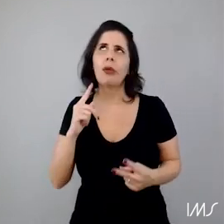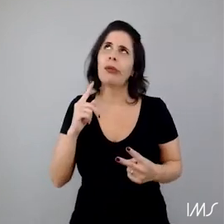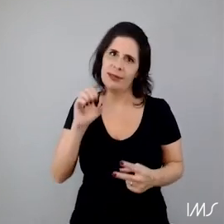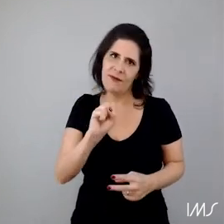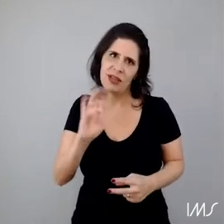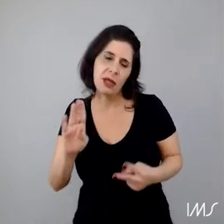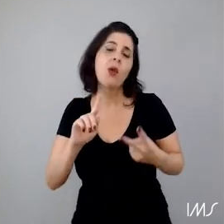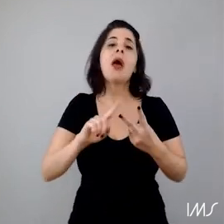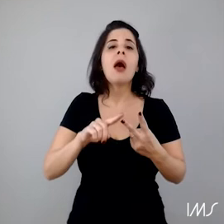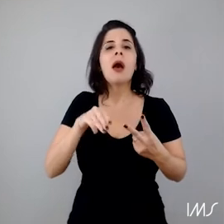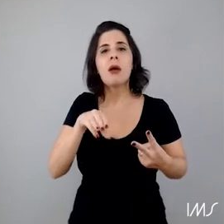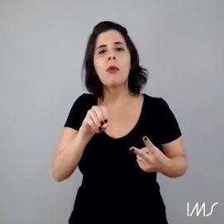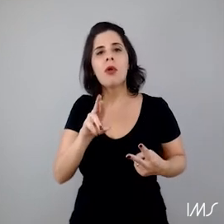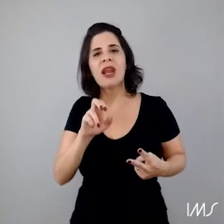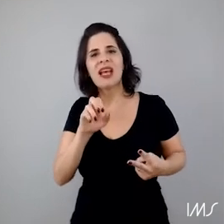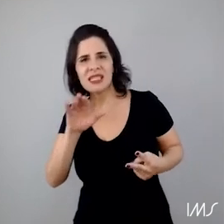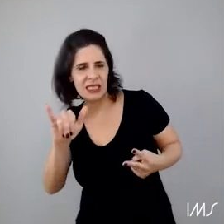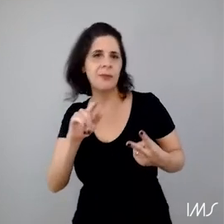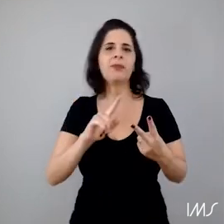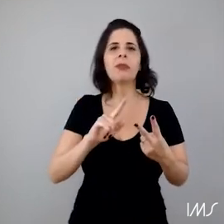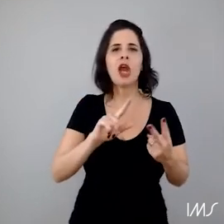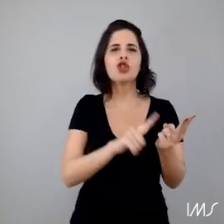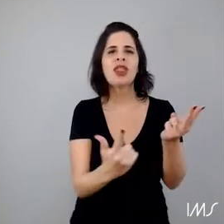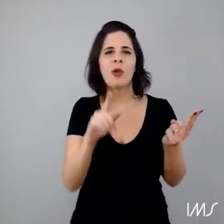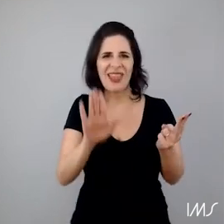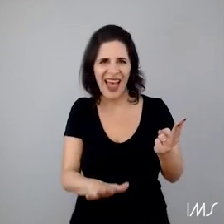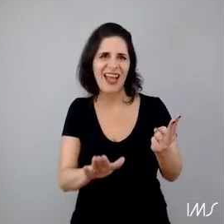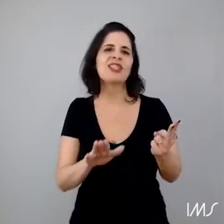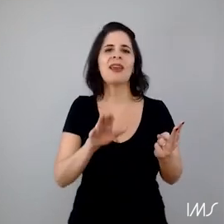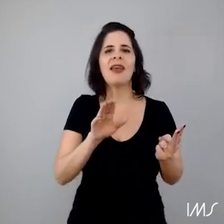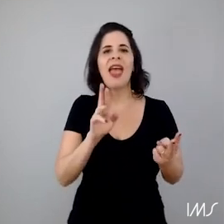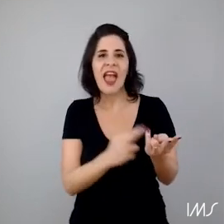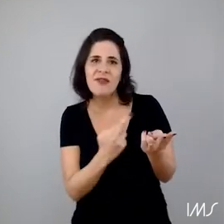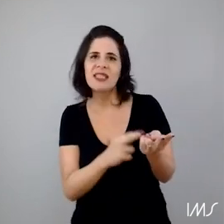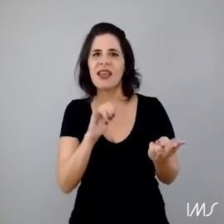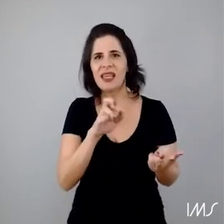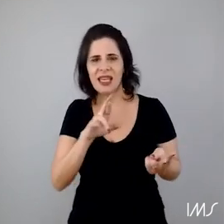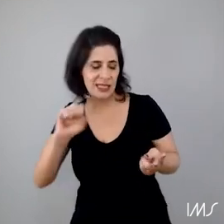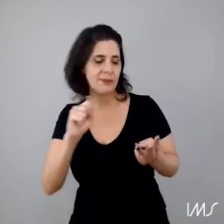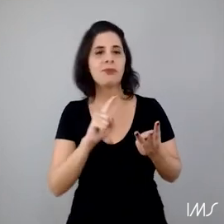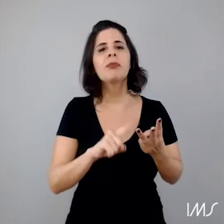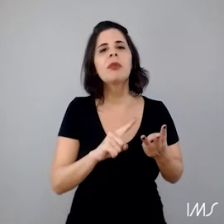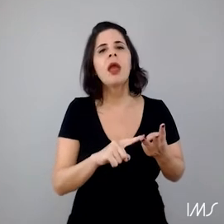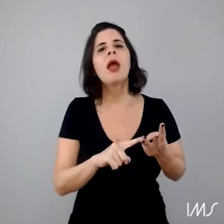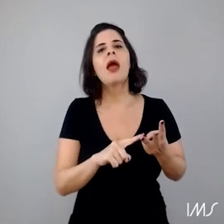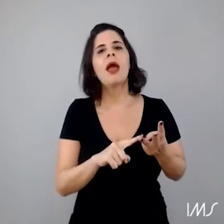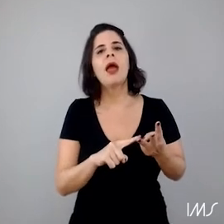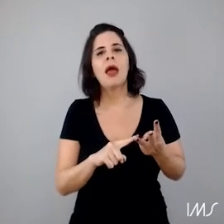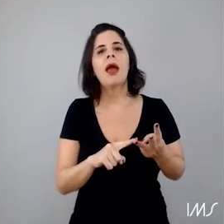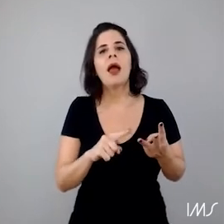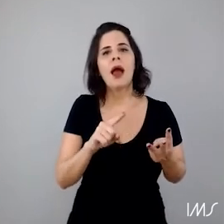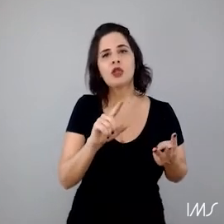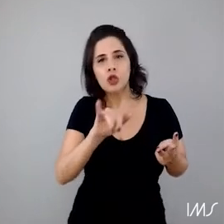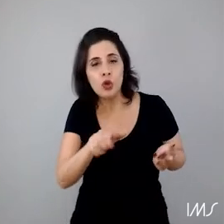Moraci de Oliveira, no Jornal da Tarde, Revista Íris, Rubens Fernandes Júnior, na Folha de São Paulo e também na